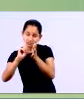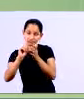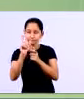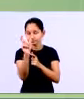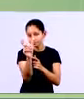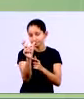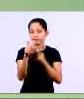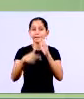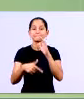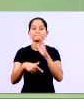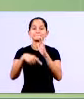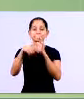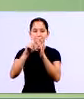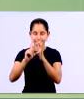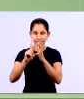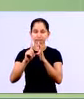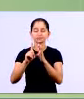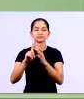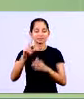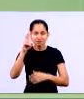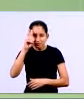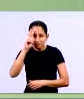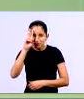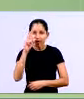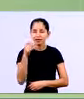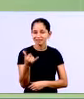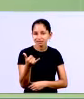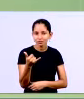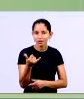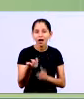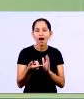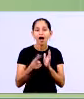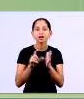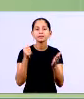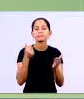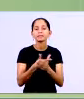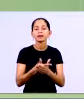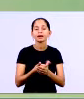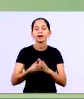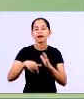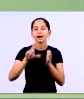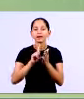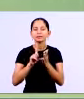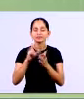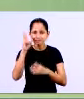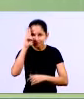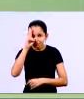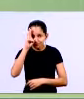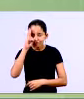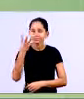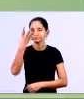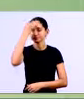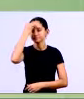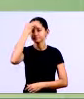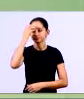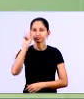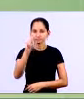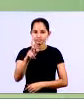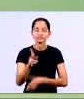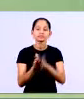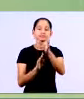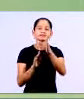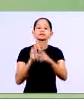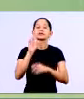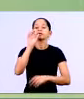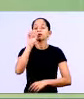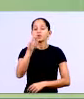é antes, quando a gente tem o celular pré-pago, a gente paga primeiro para depois utilizar. Então, o pré